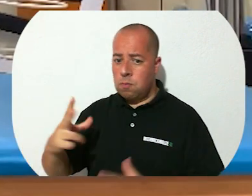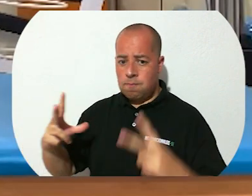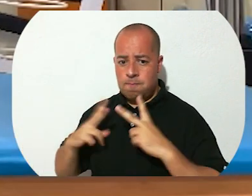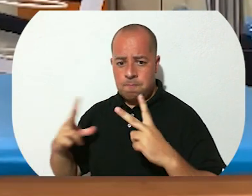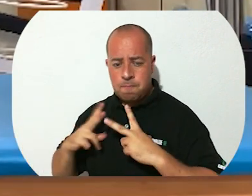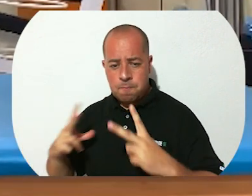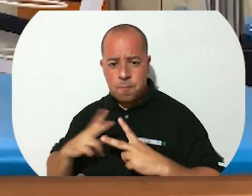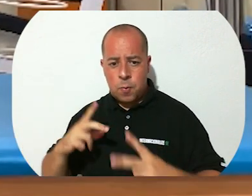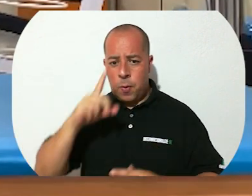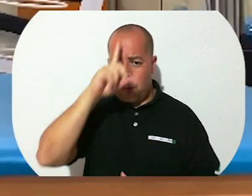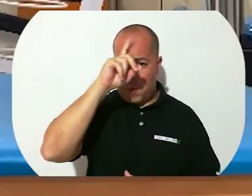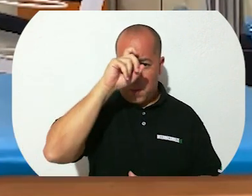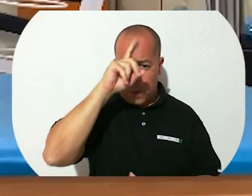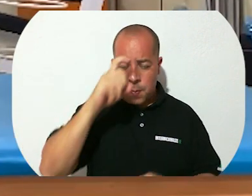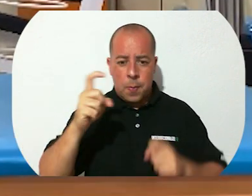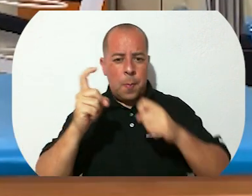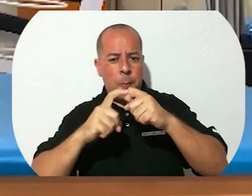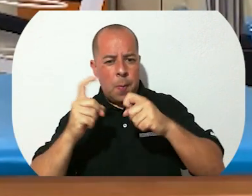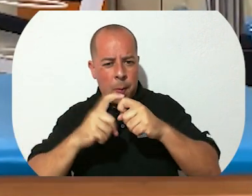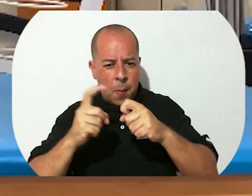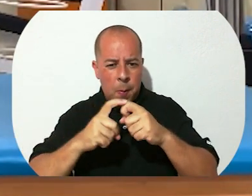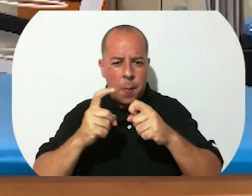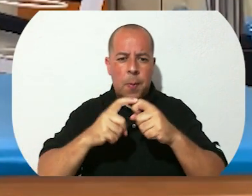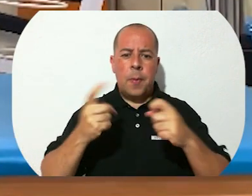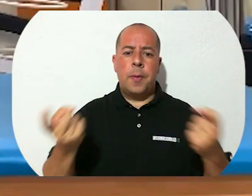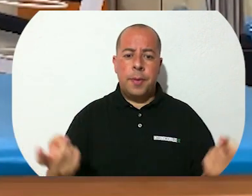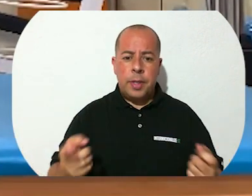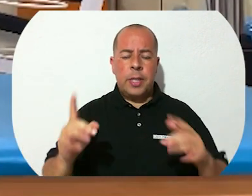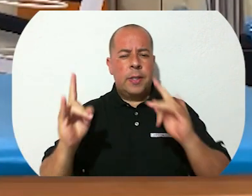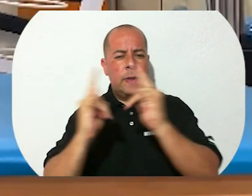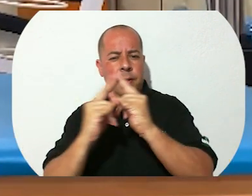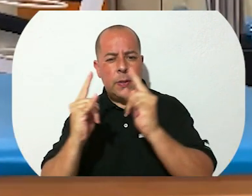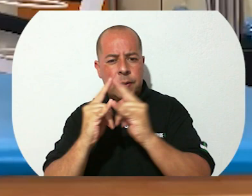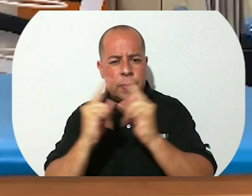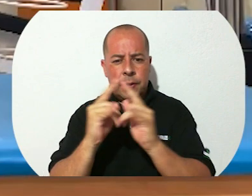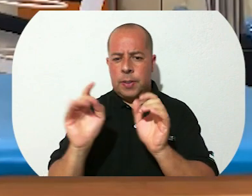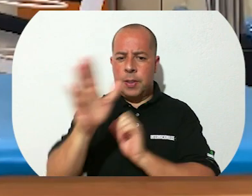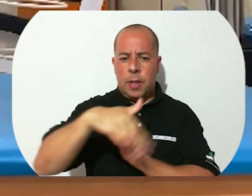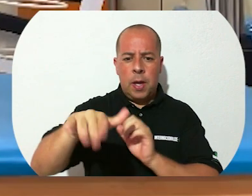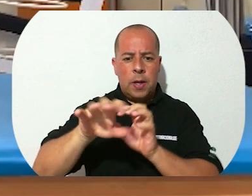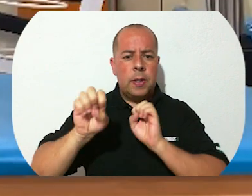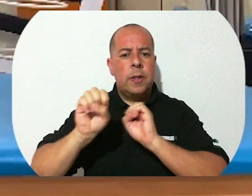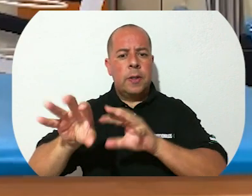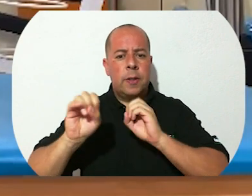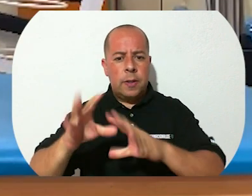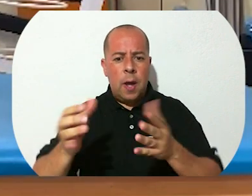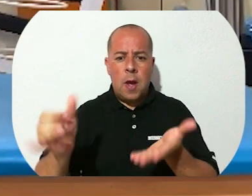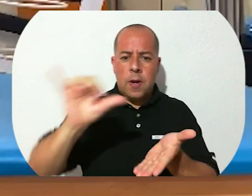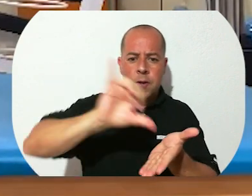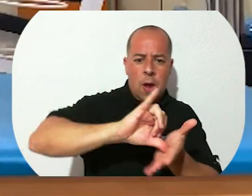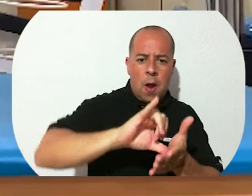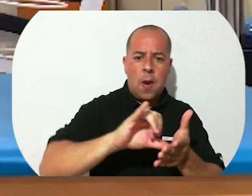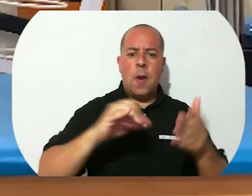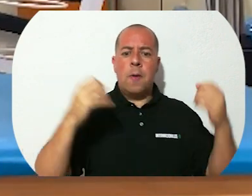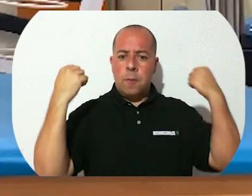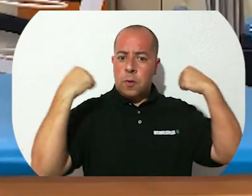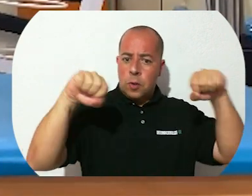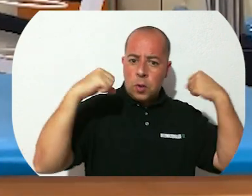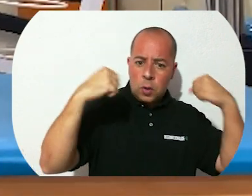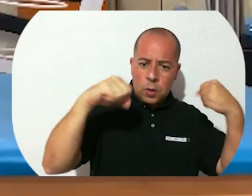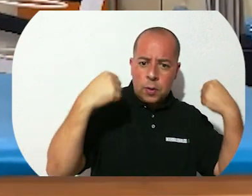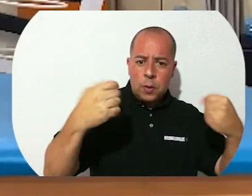e privado, como em hospitais, clínicas, consultórios, instituições de ensino,